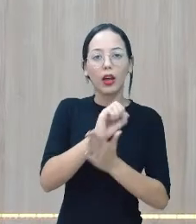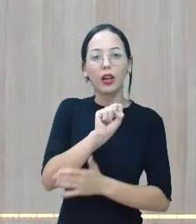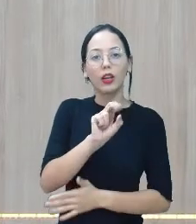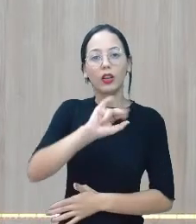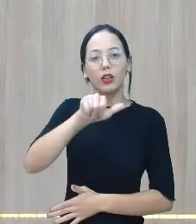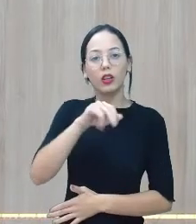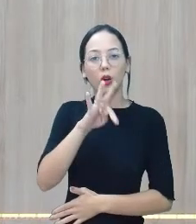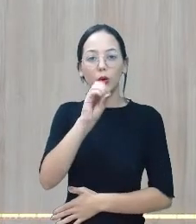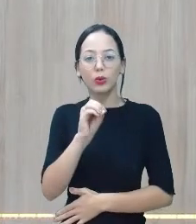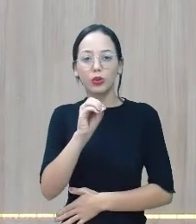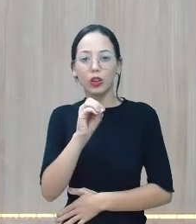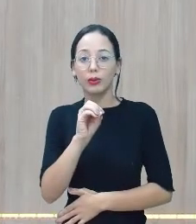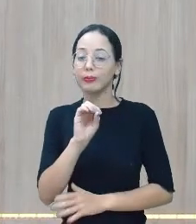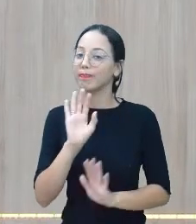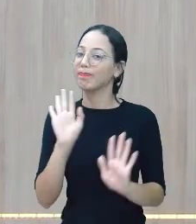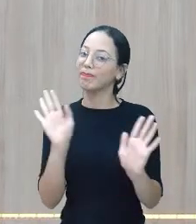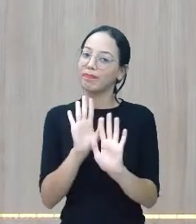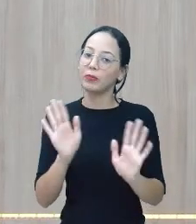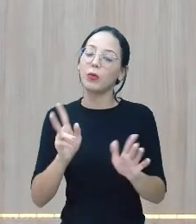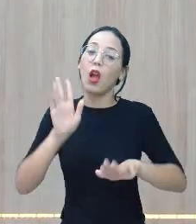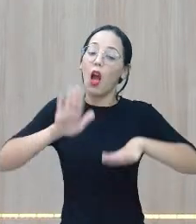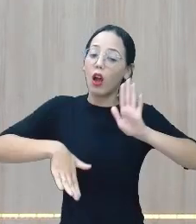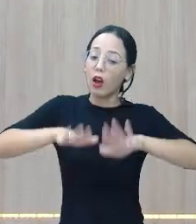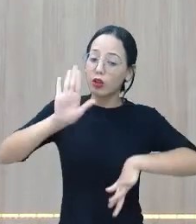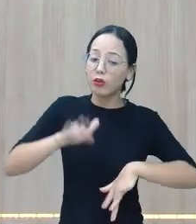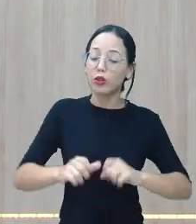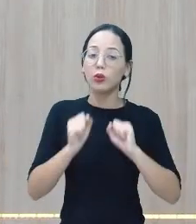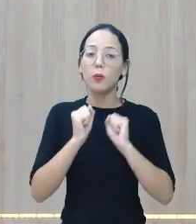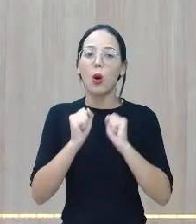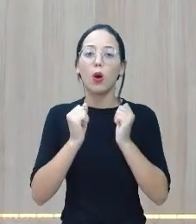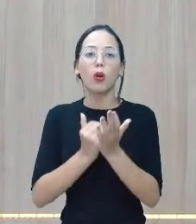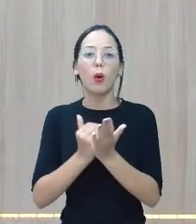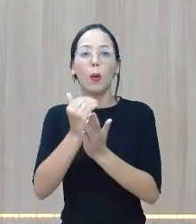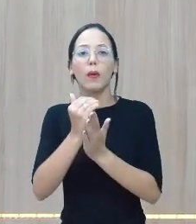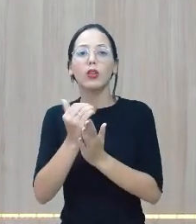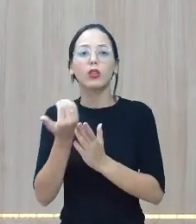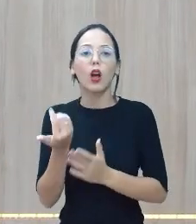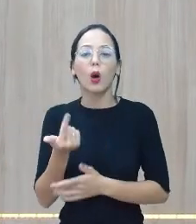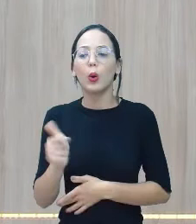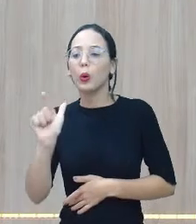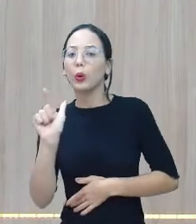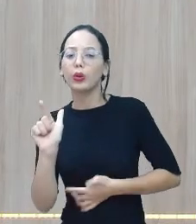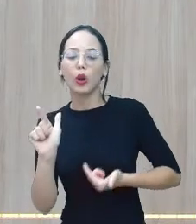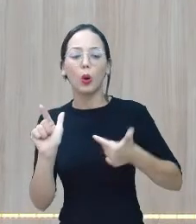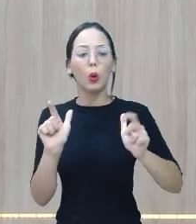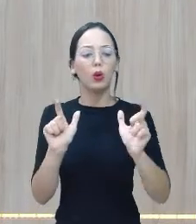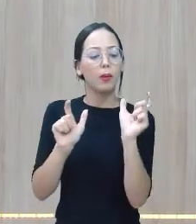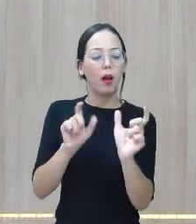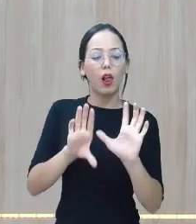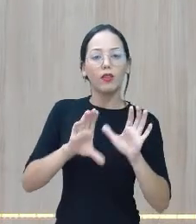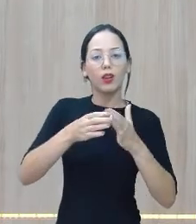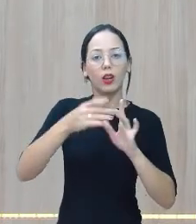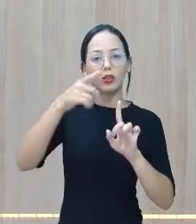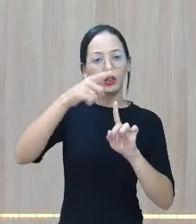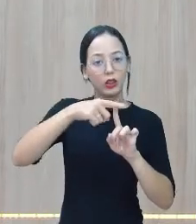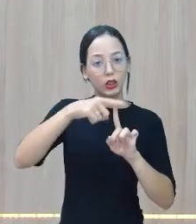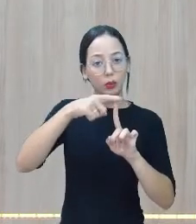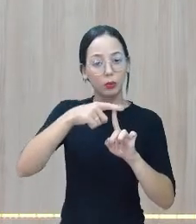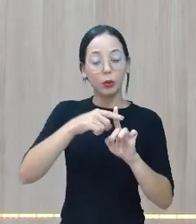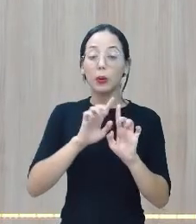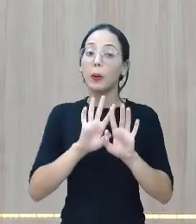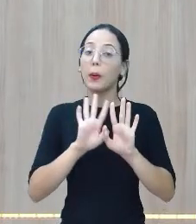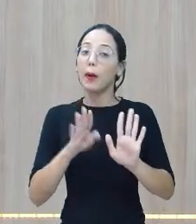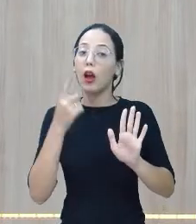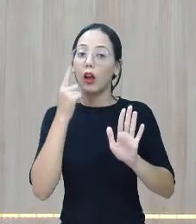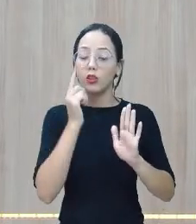sujeito? Nem sempre. Você pode iniciar com outra palavra a não ser o sujeito. Mas,